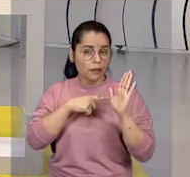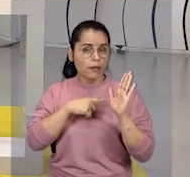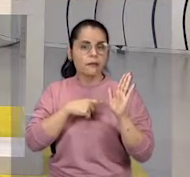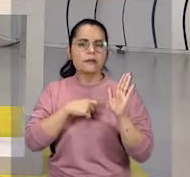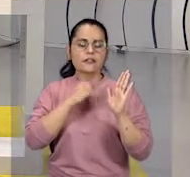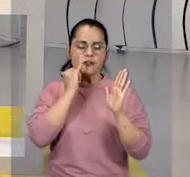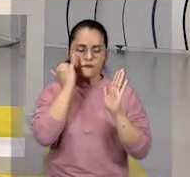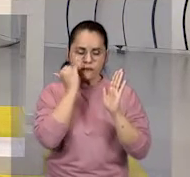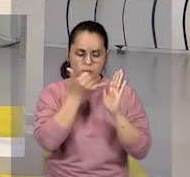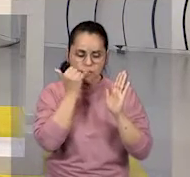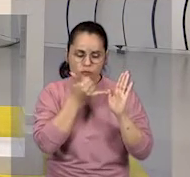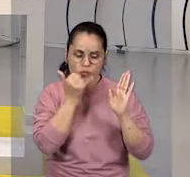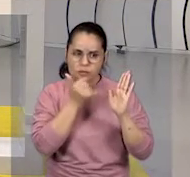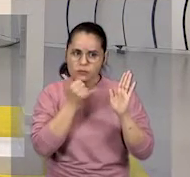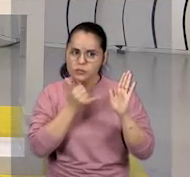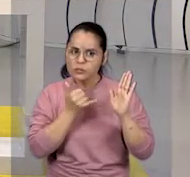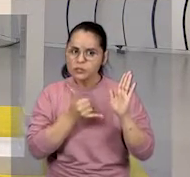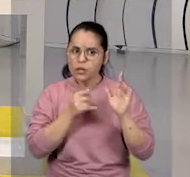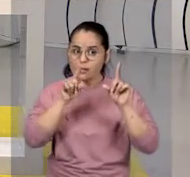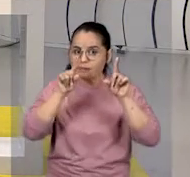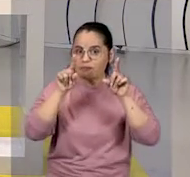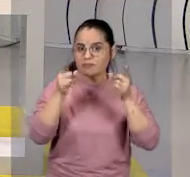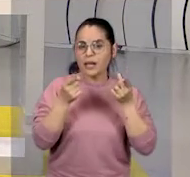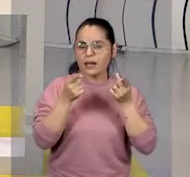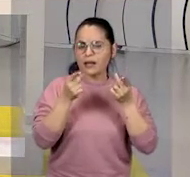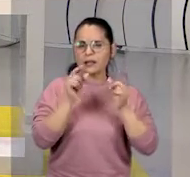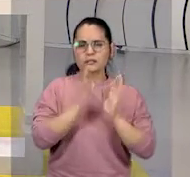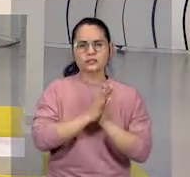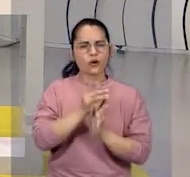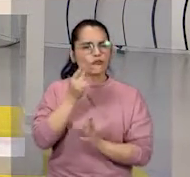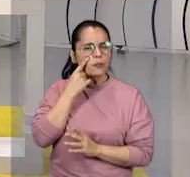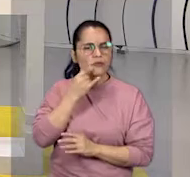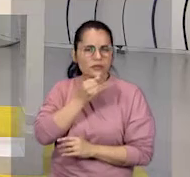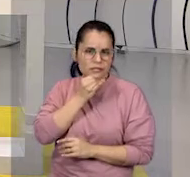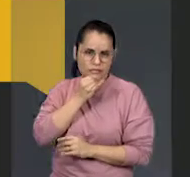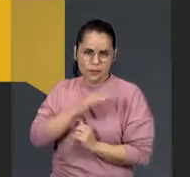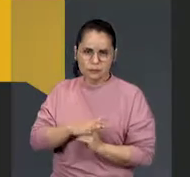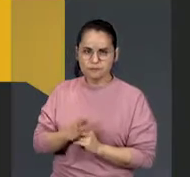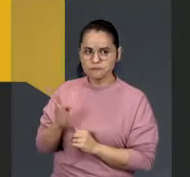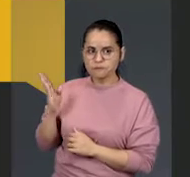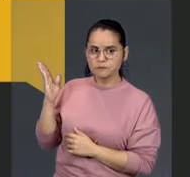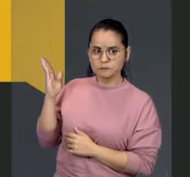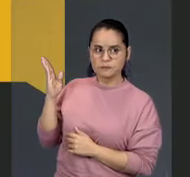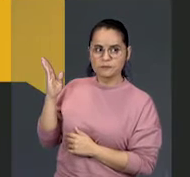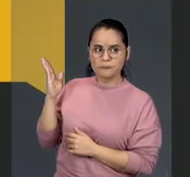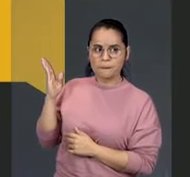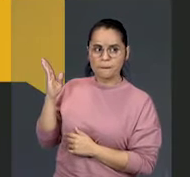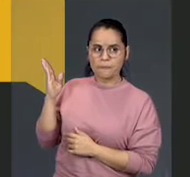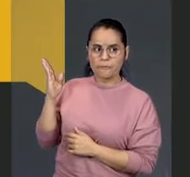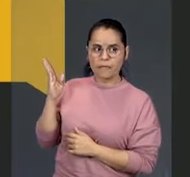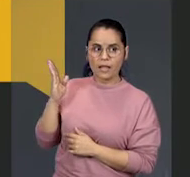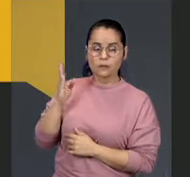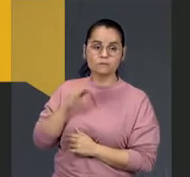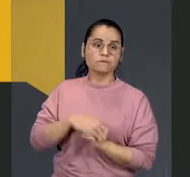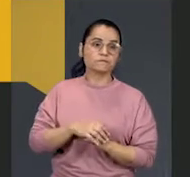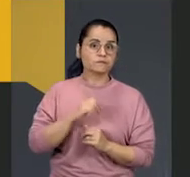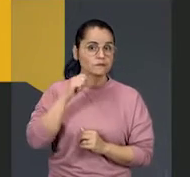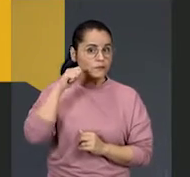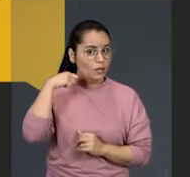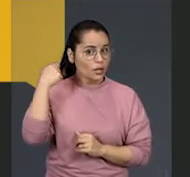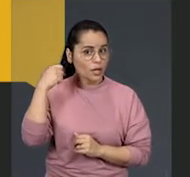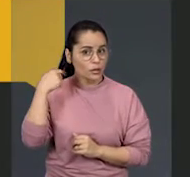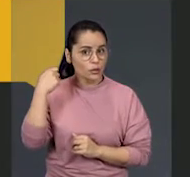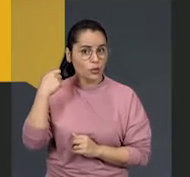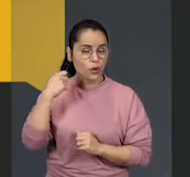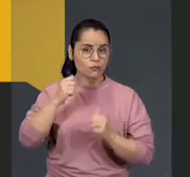algumas informações entre parênteses. Vamos ver um exemplo? No teatro, uma atriz, um ator,